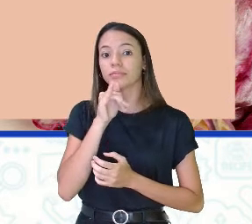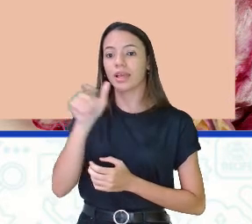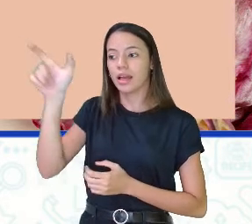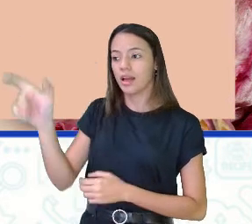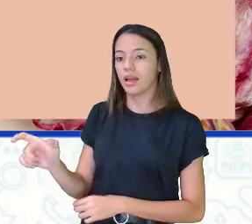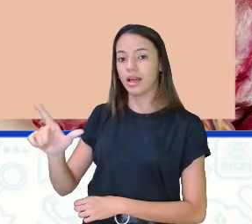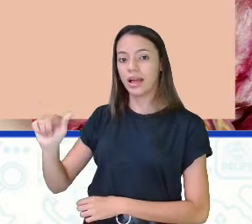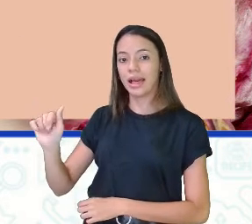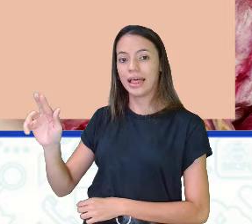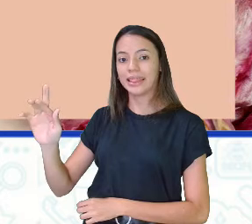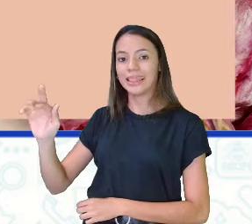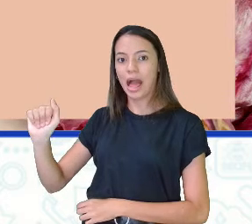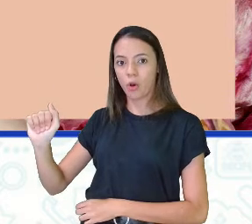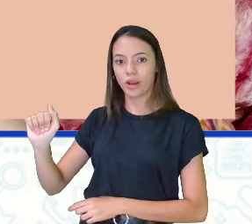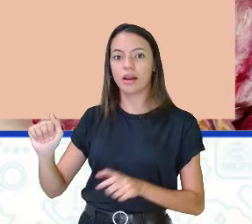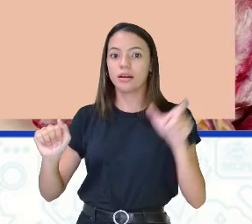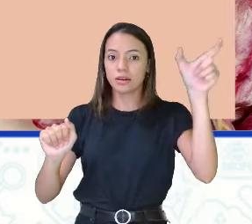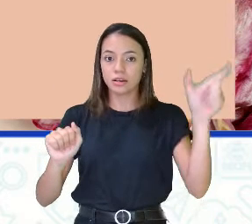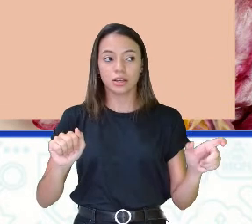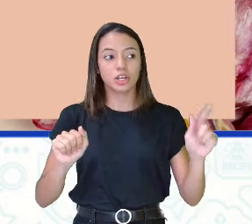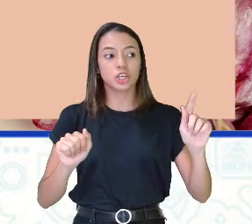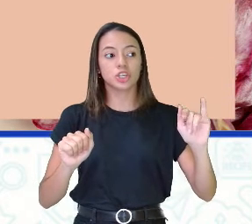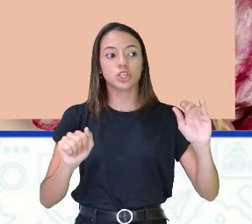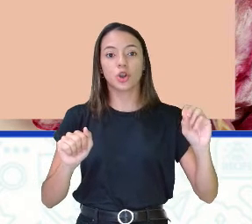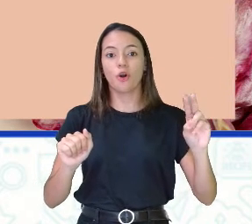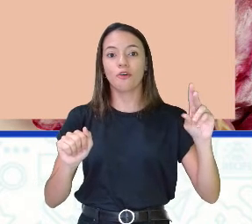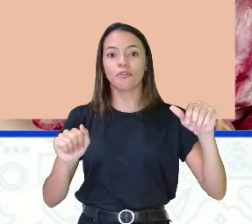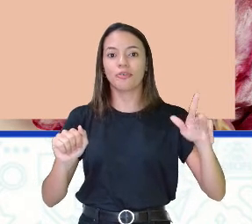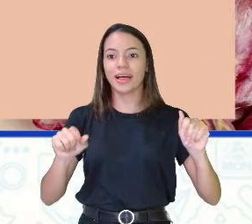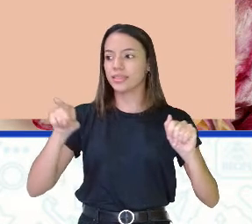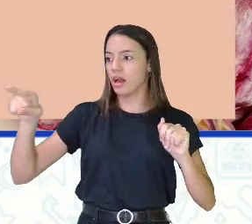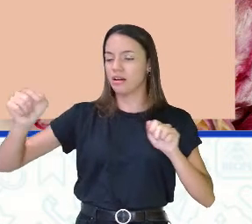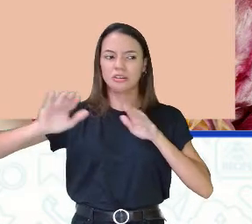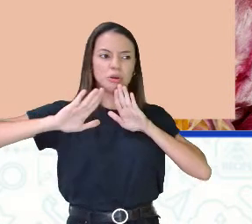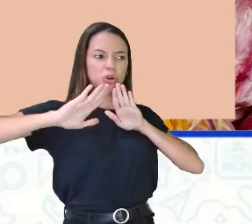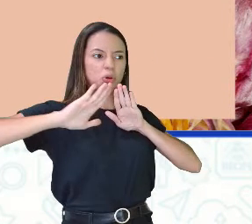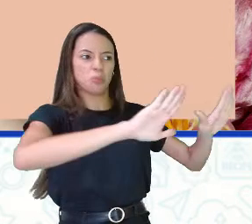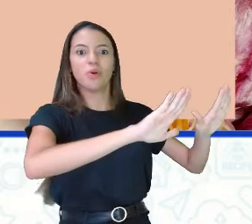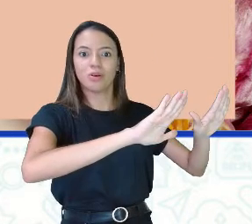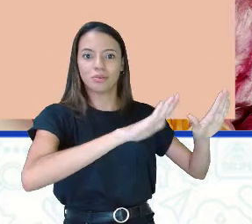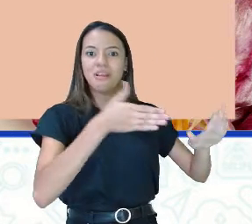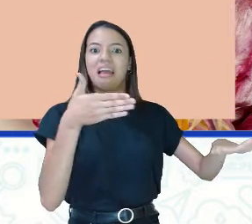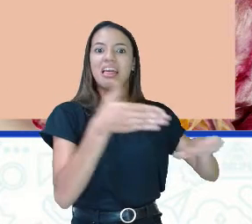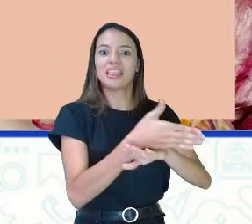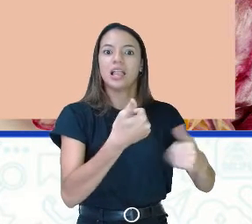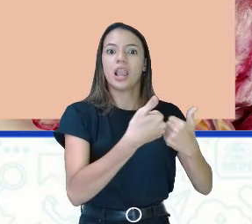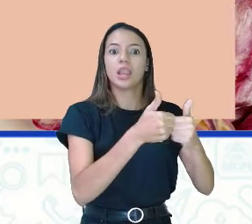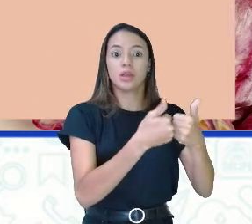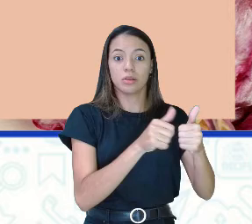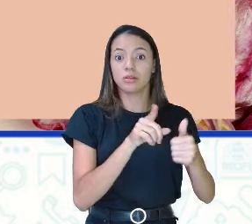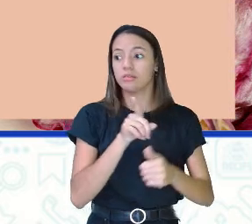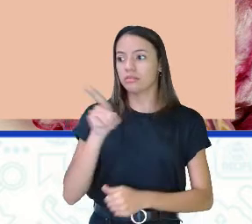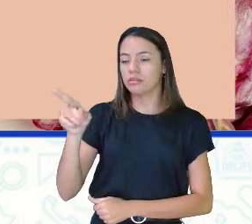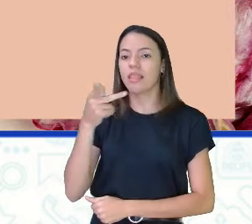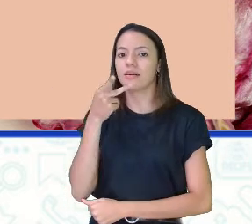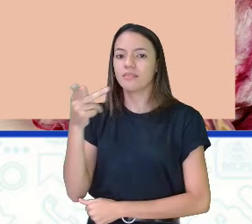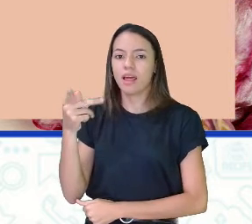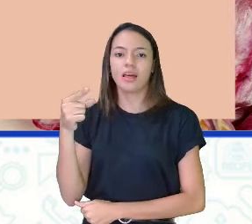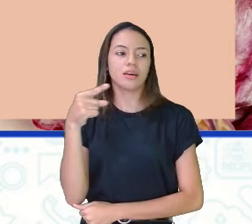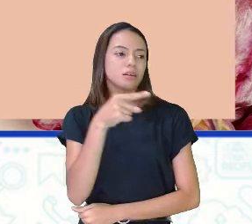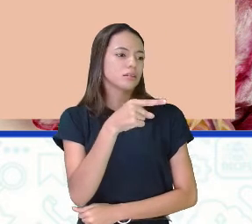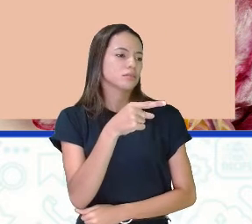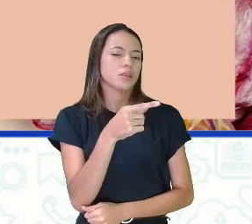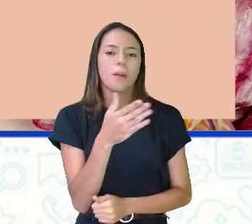empurra Giovanna para entrar primeiro no ônibus. Então, Giovanna fala ironicamente, você é mesmo